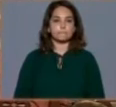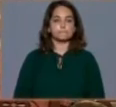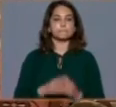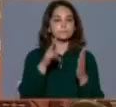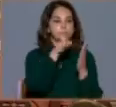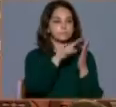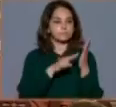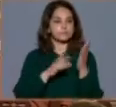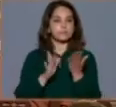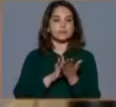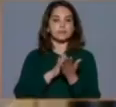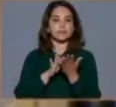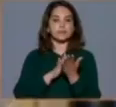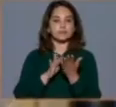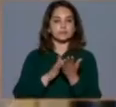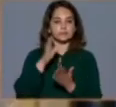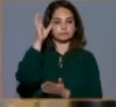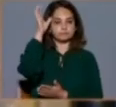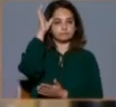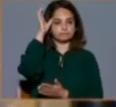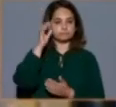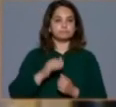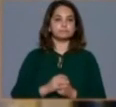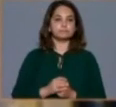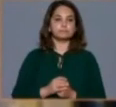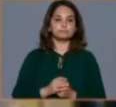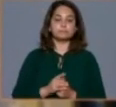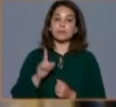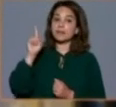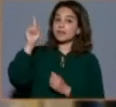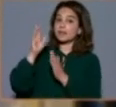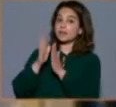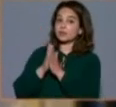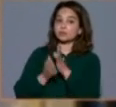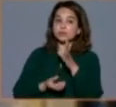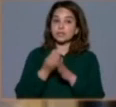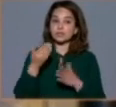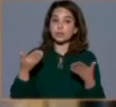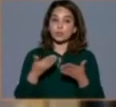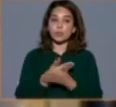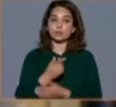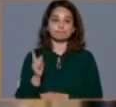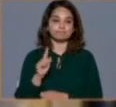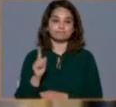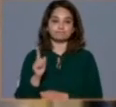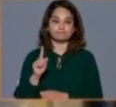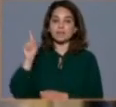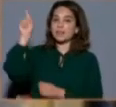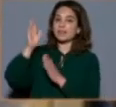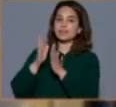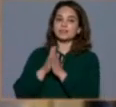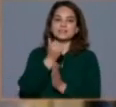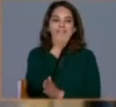Leitura do Livro da Sabedoria. Não foi Deus quem fez a morte, nem Ele se alegra com